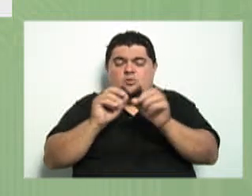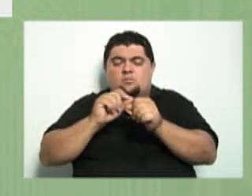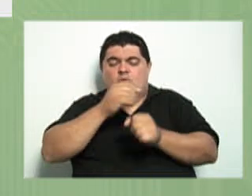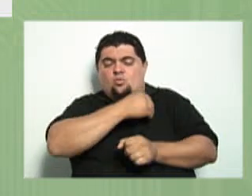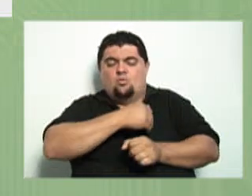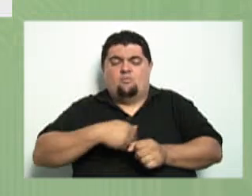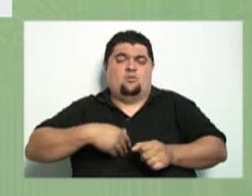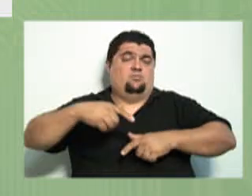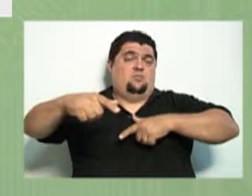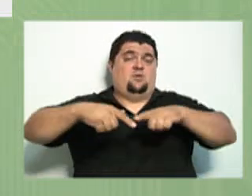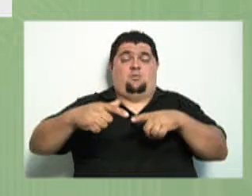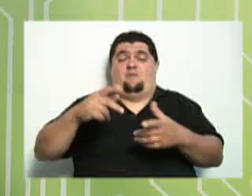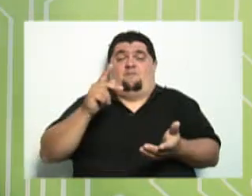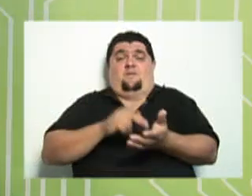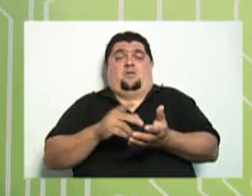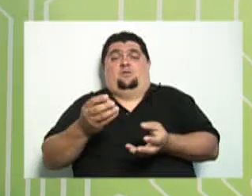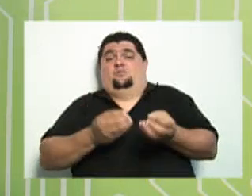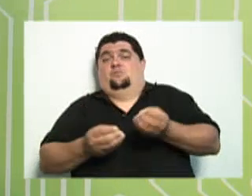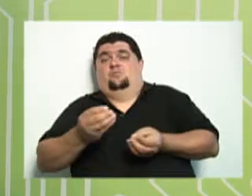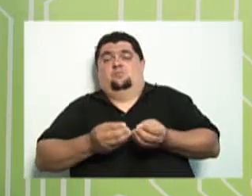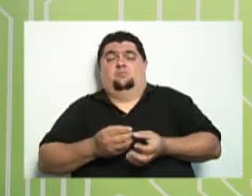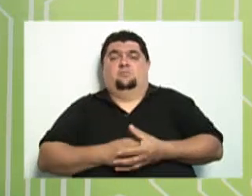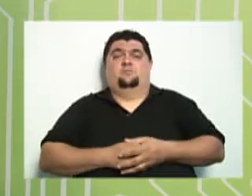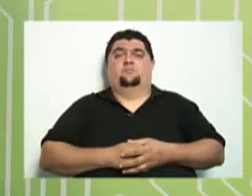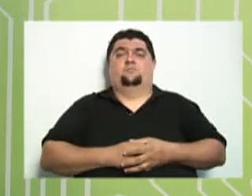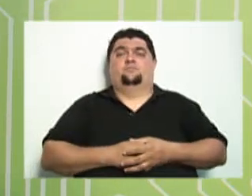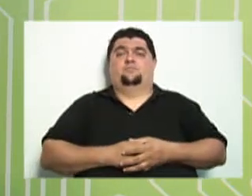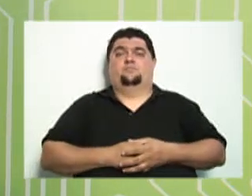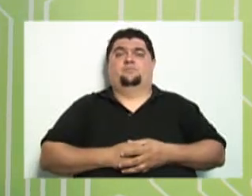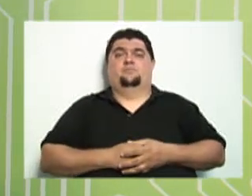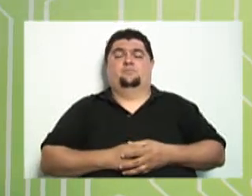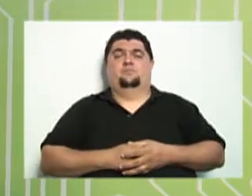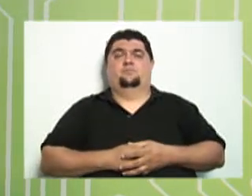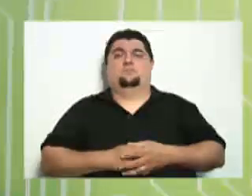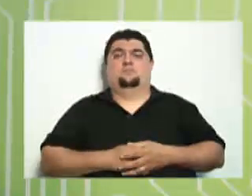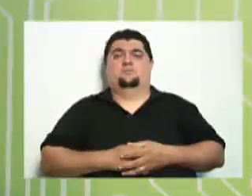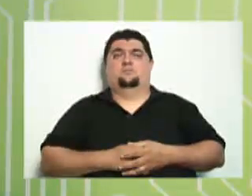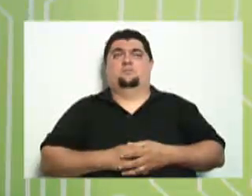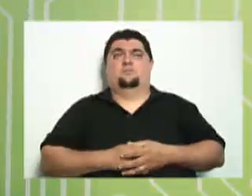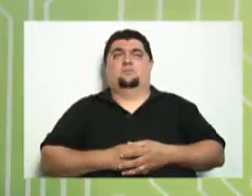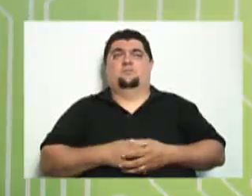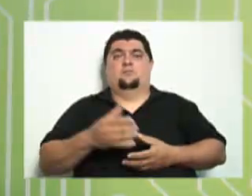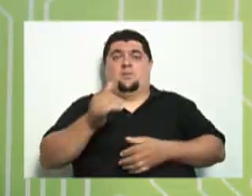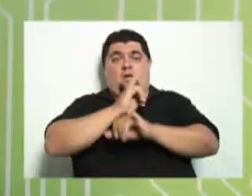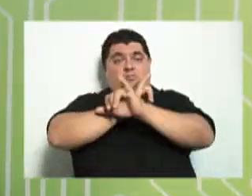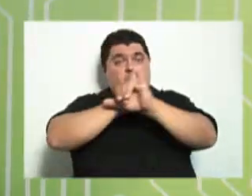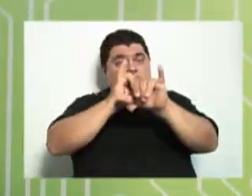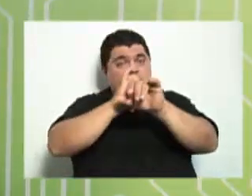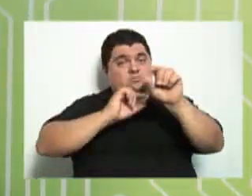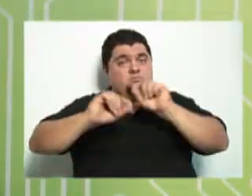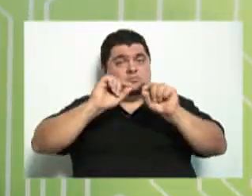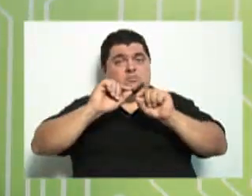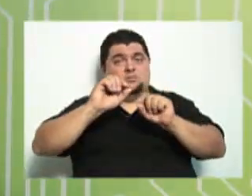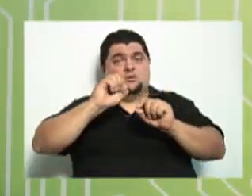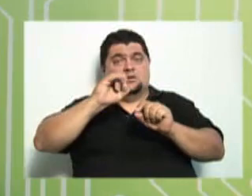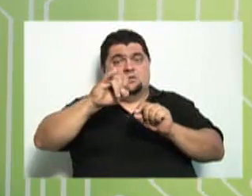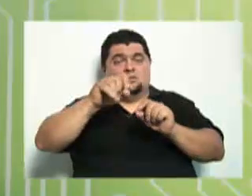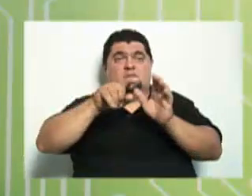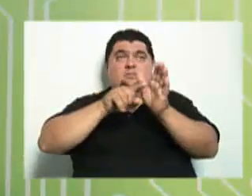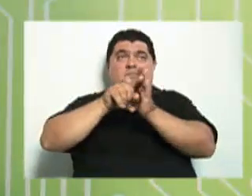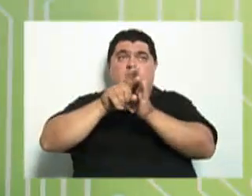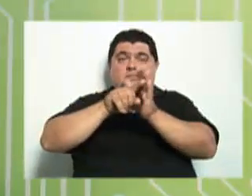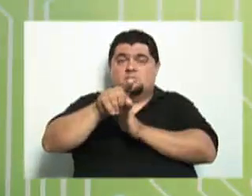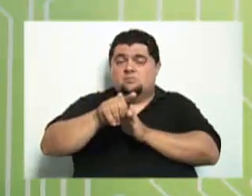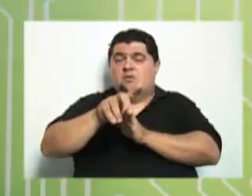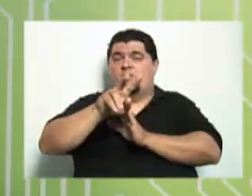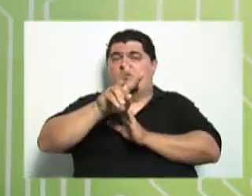o que fazer de políticas públicas quando a gente analisa esse tipo de dados. A gente gostaria de informar a você, se você for fazer uma pesquisa, se você